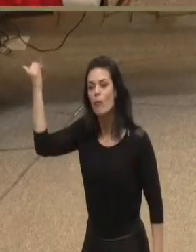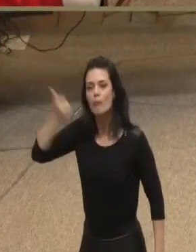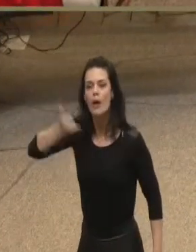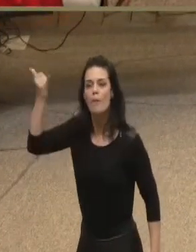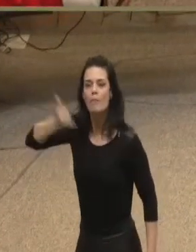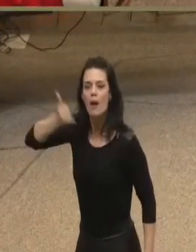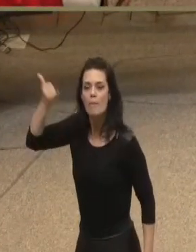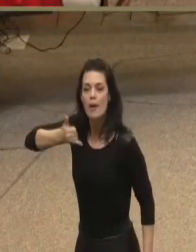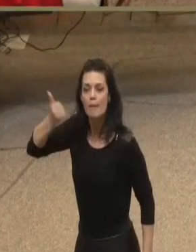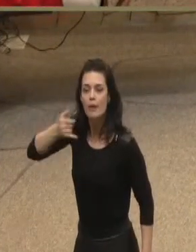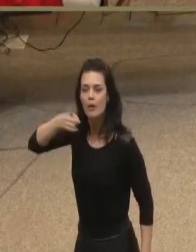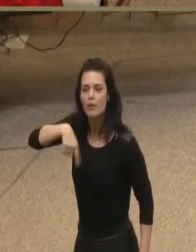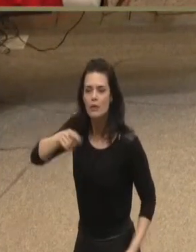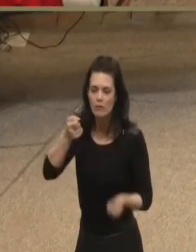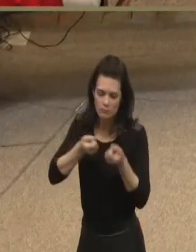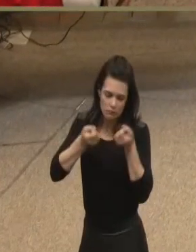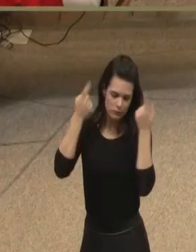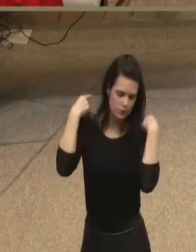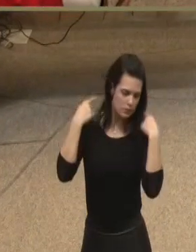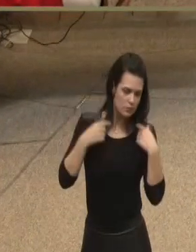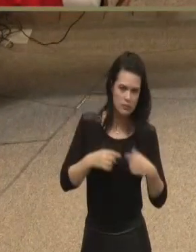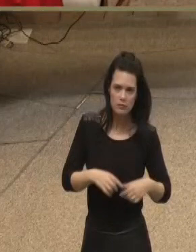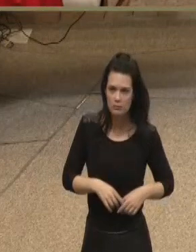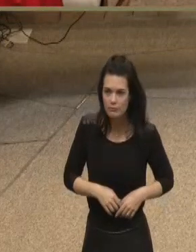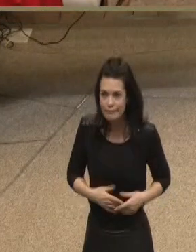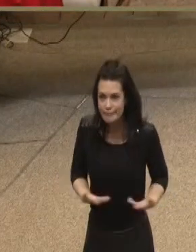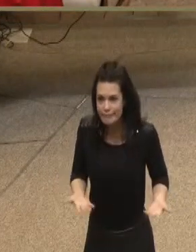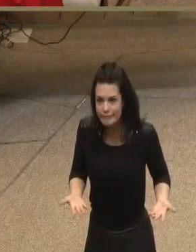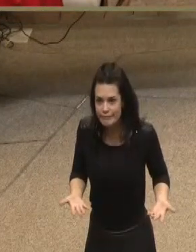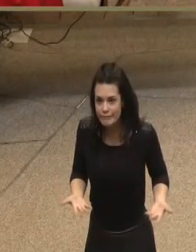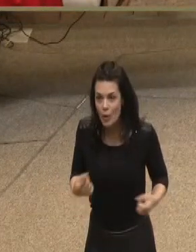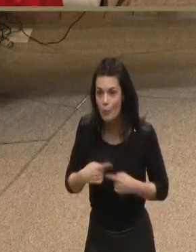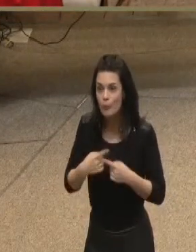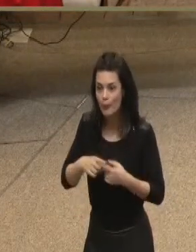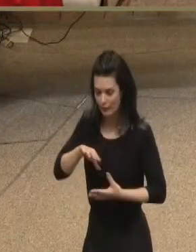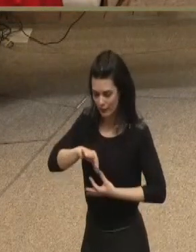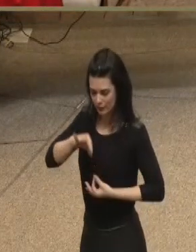não ouvimos a sua voz se estivermos